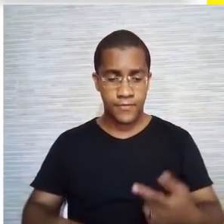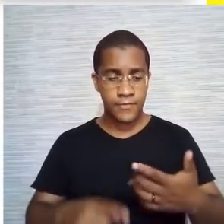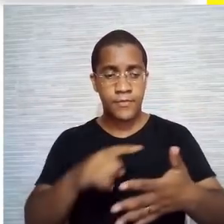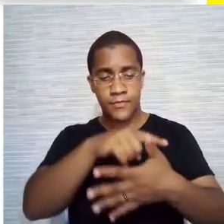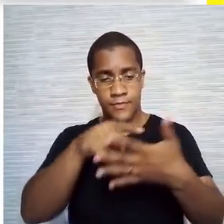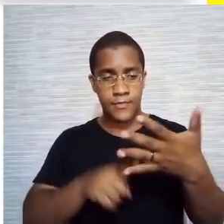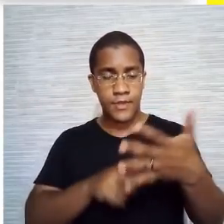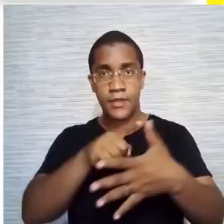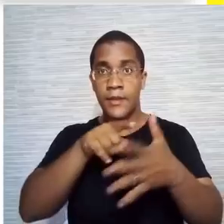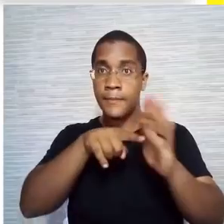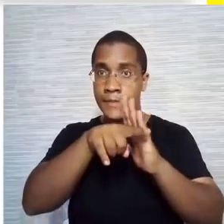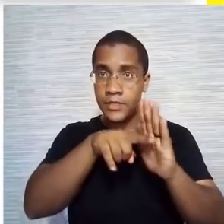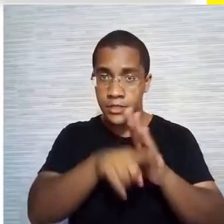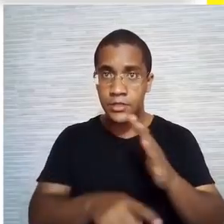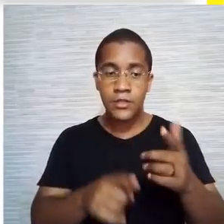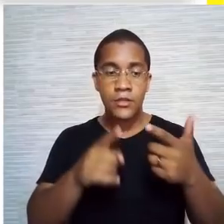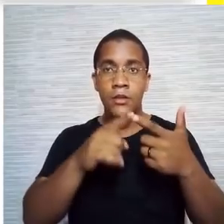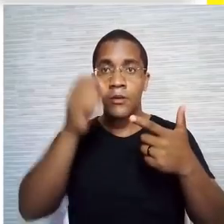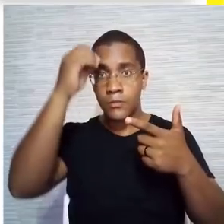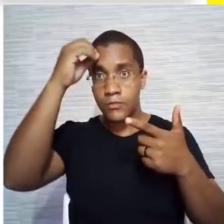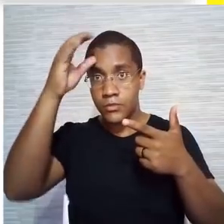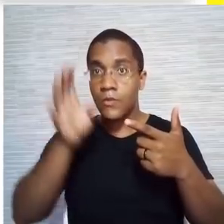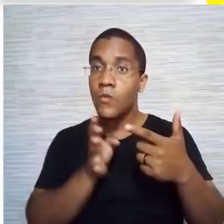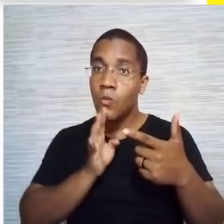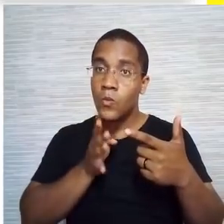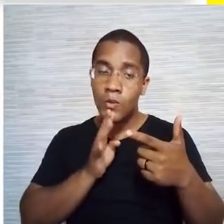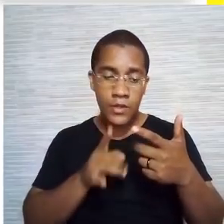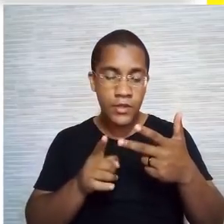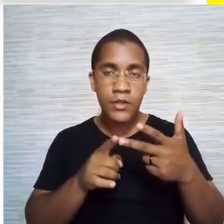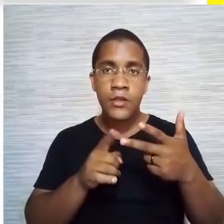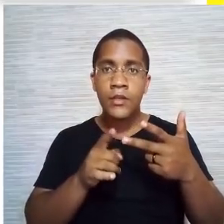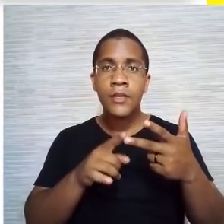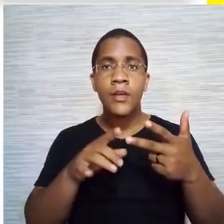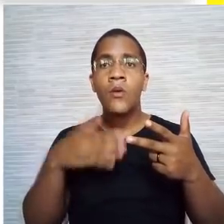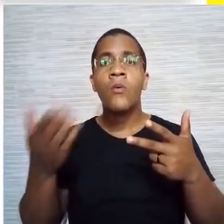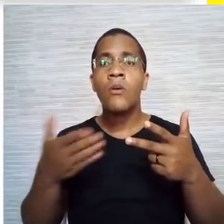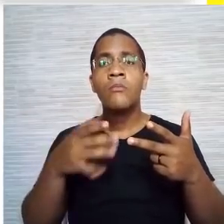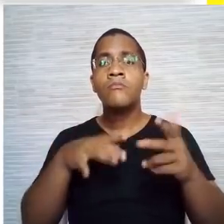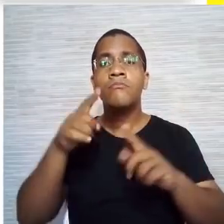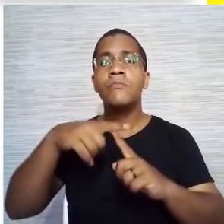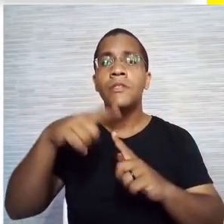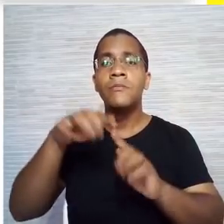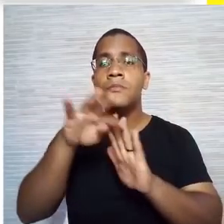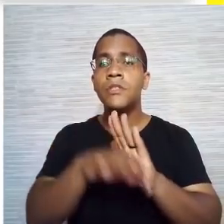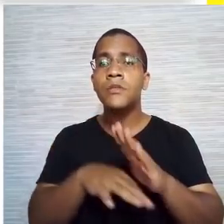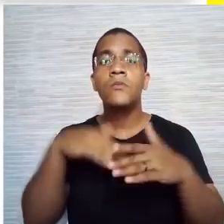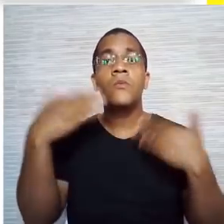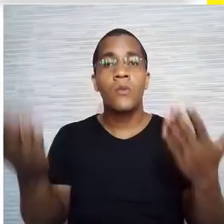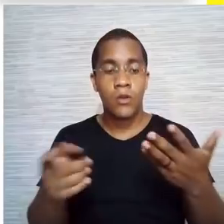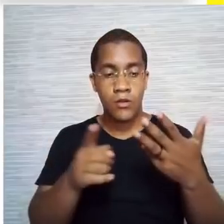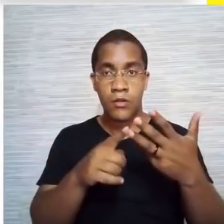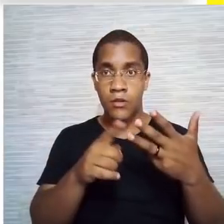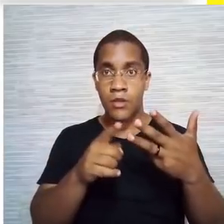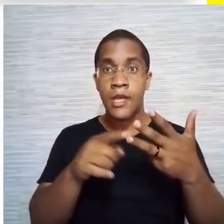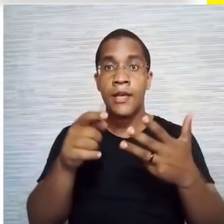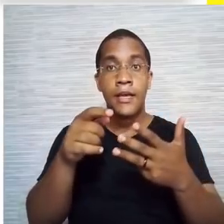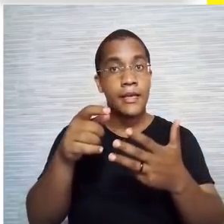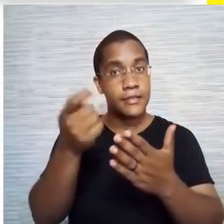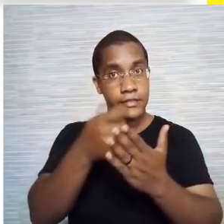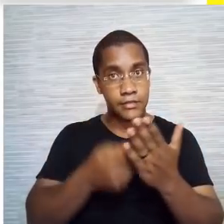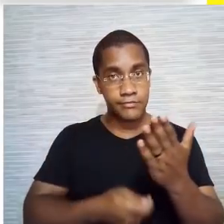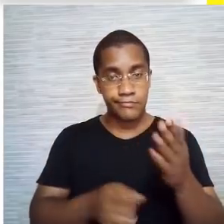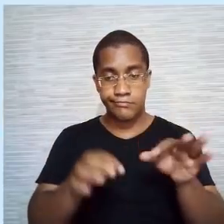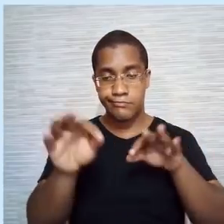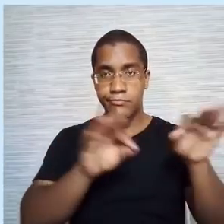pesquisa, conhecimento, uso do gênero, o gênero textual que você vai utilizar, a escrita, lembrar que essa escrita